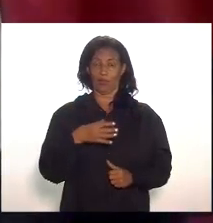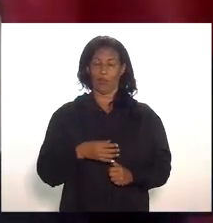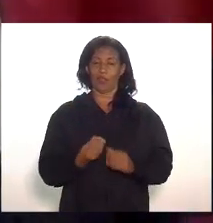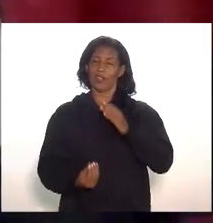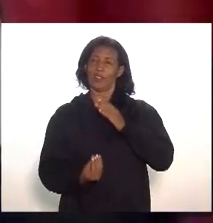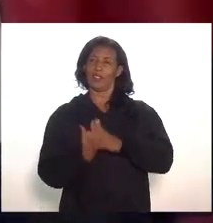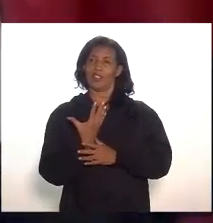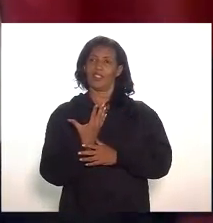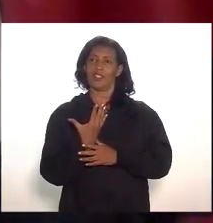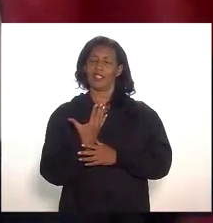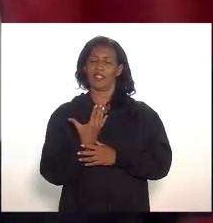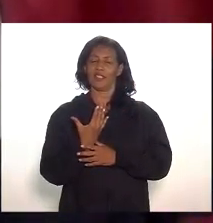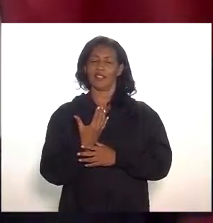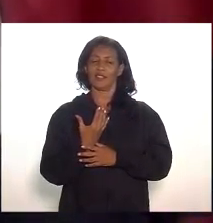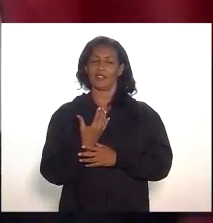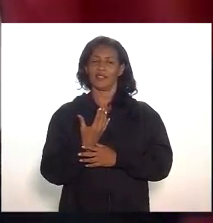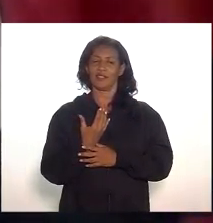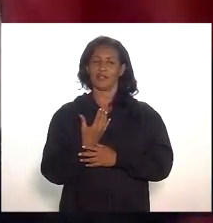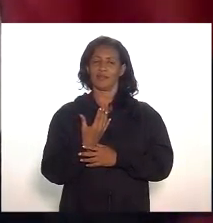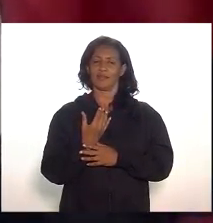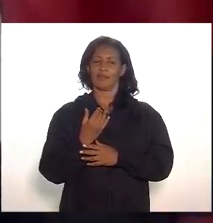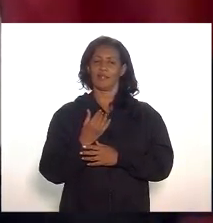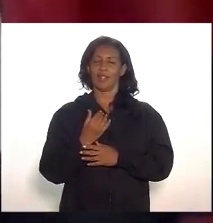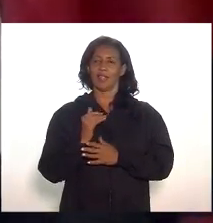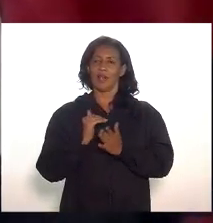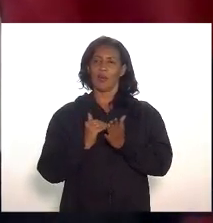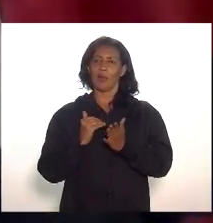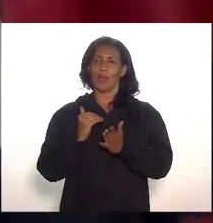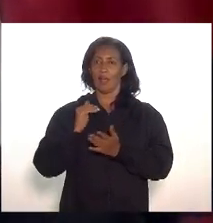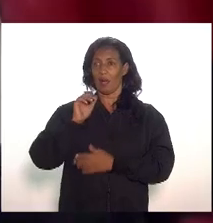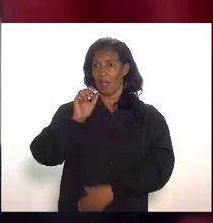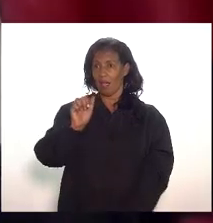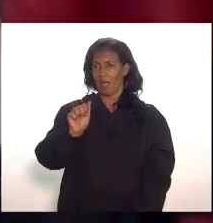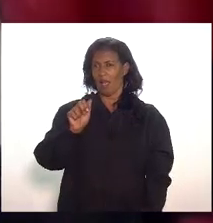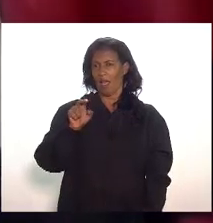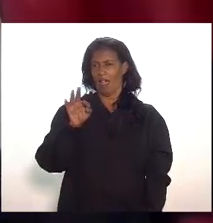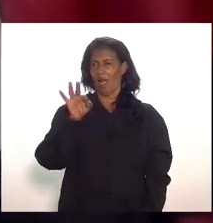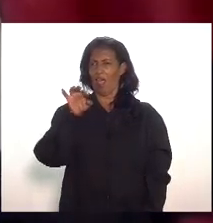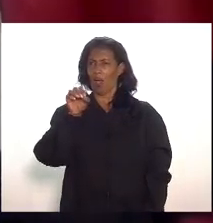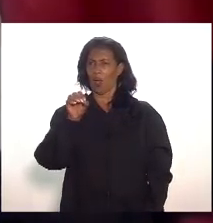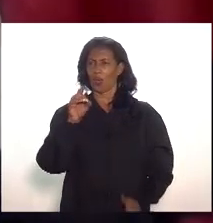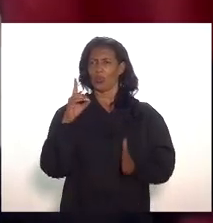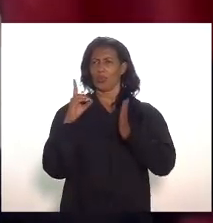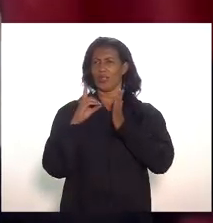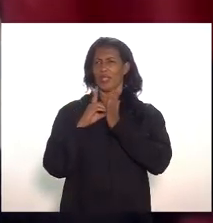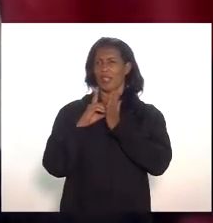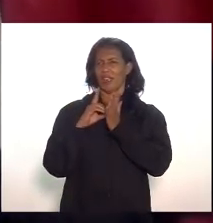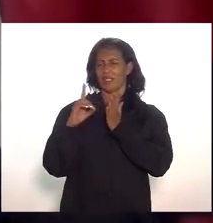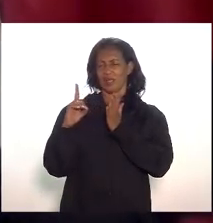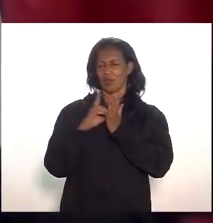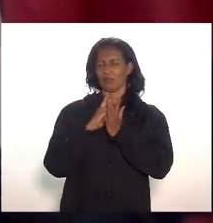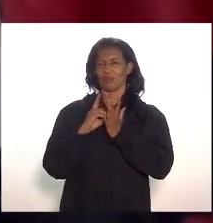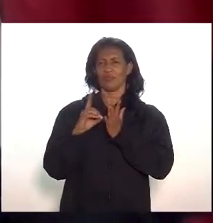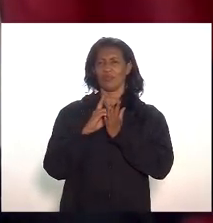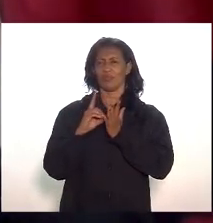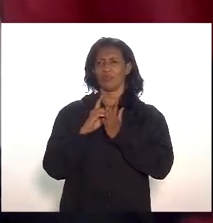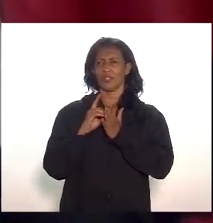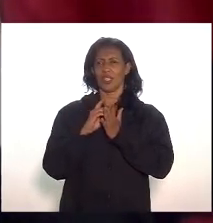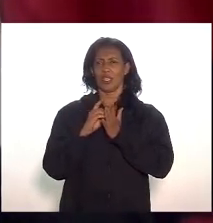criando a possibilidade da autodeclaração, algo incorporado em diversos